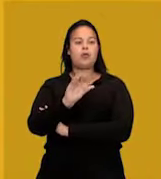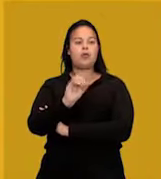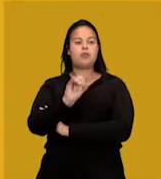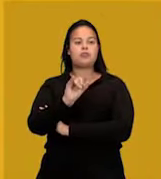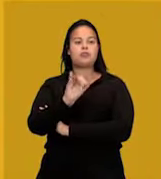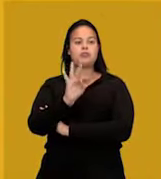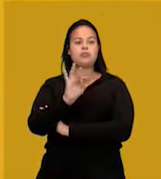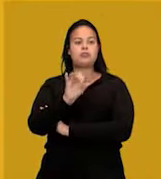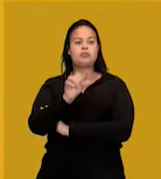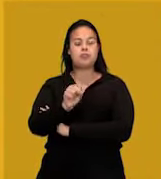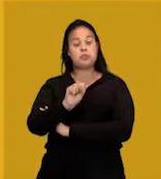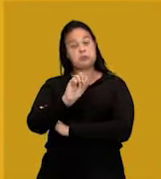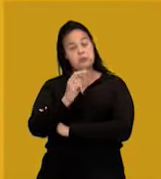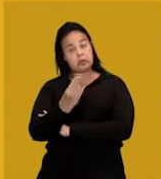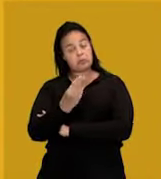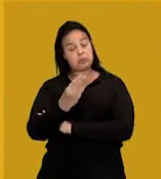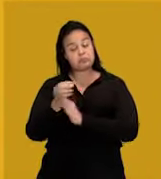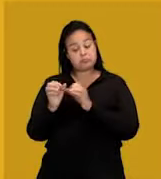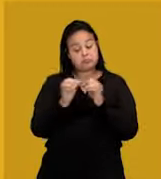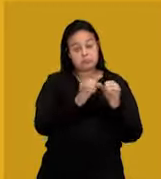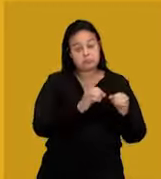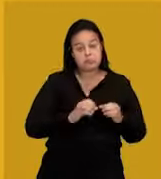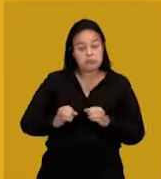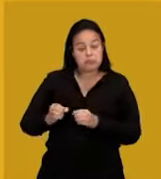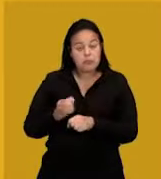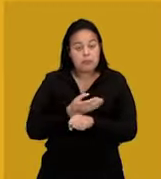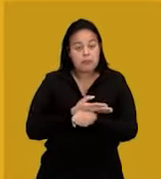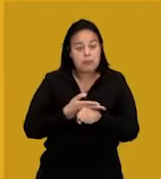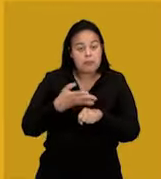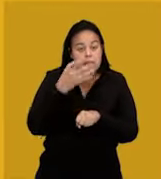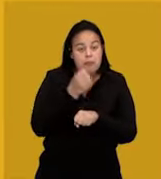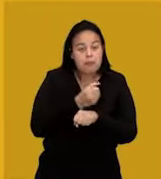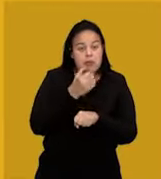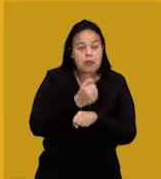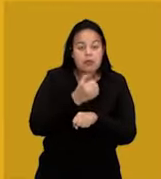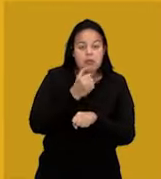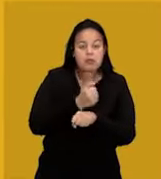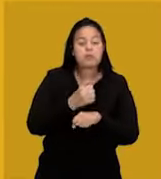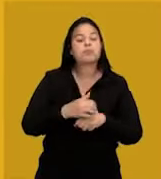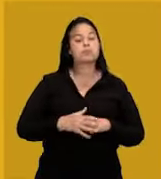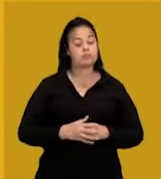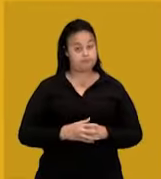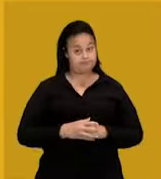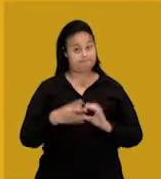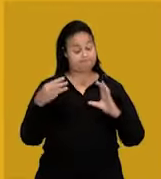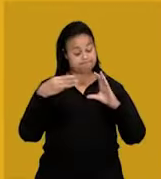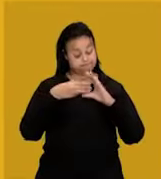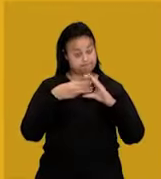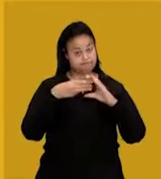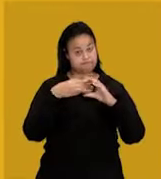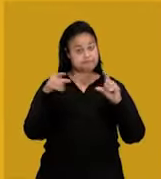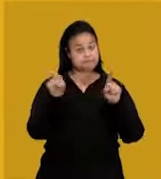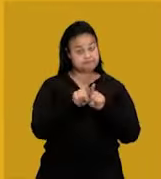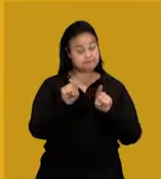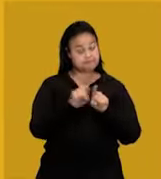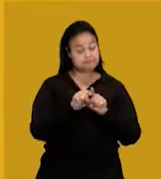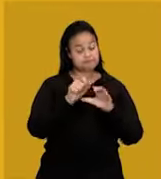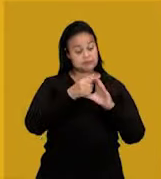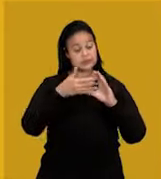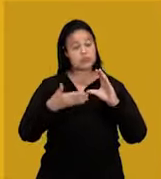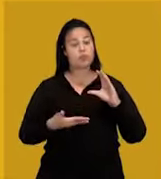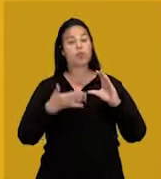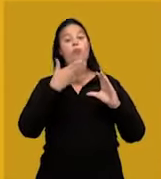brancos também são células. E a sua função é atuar